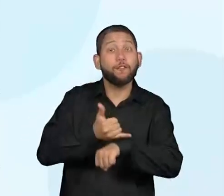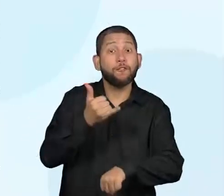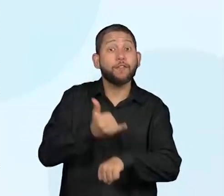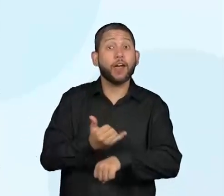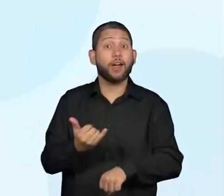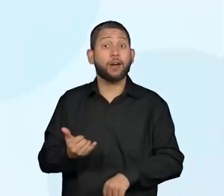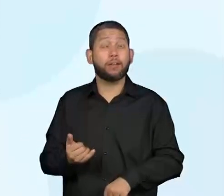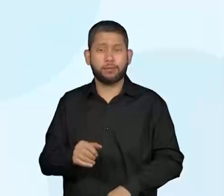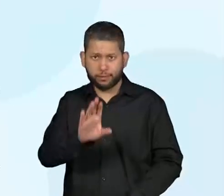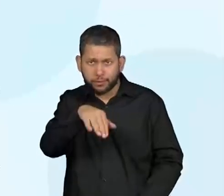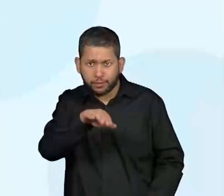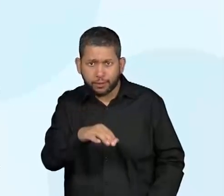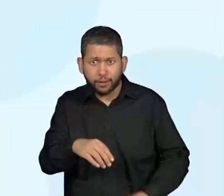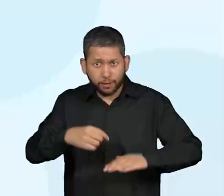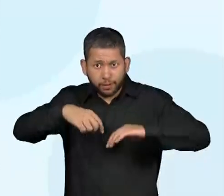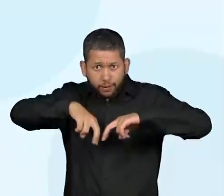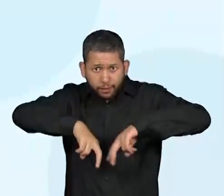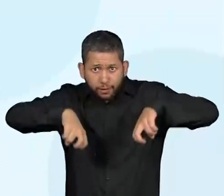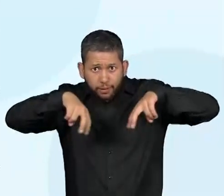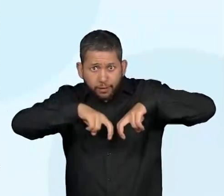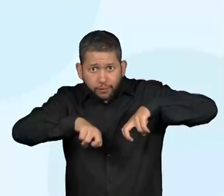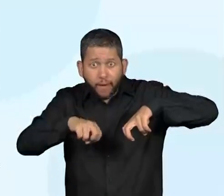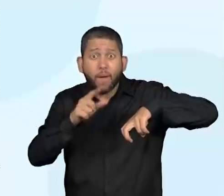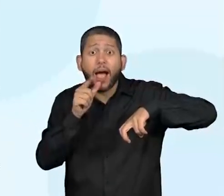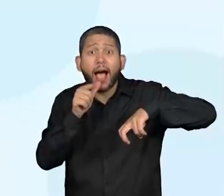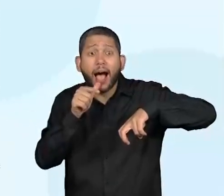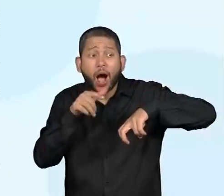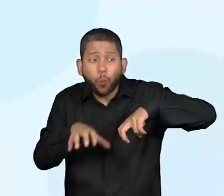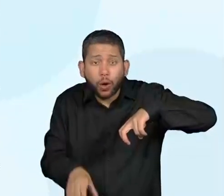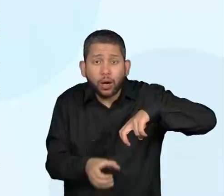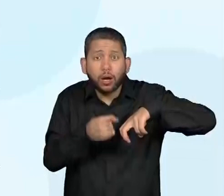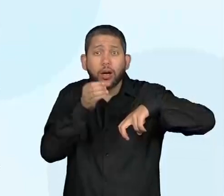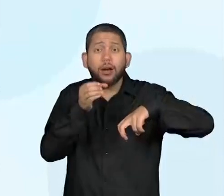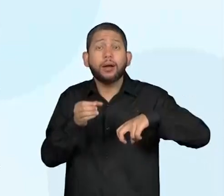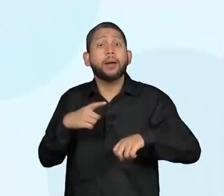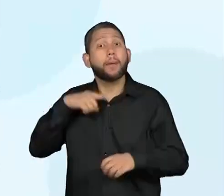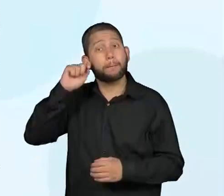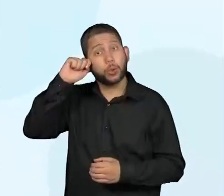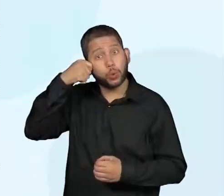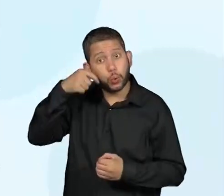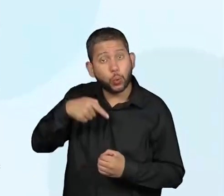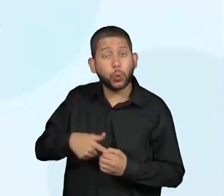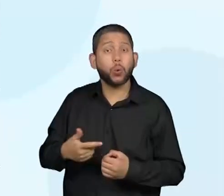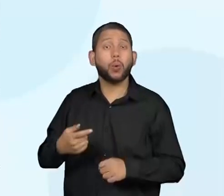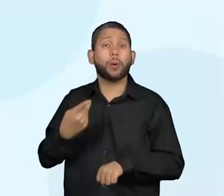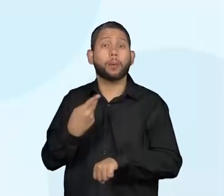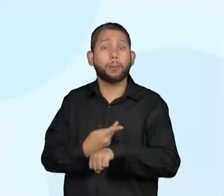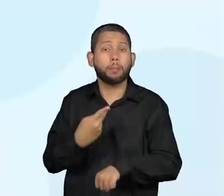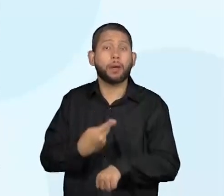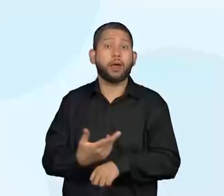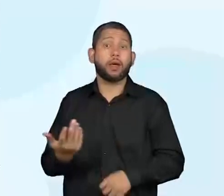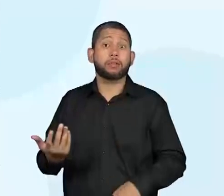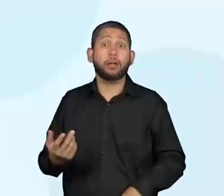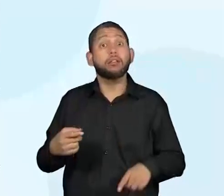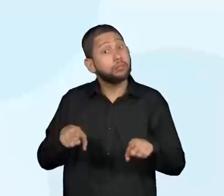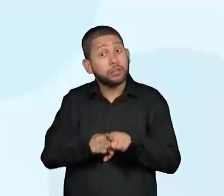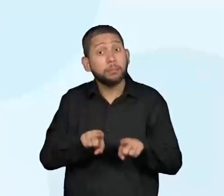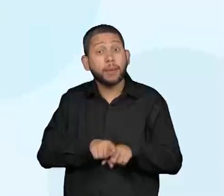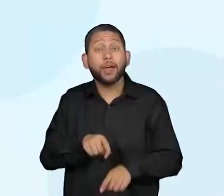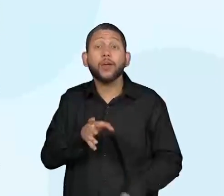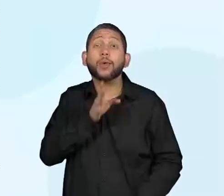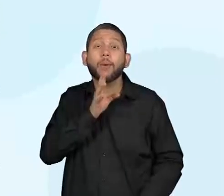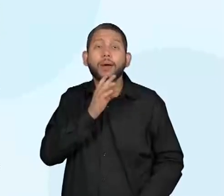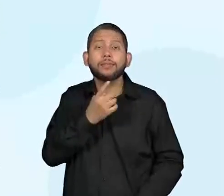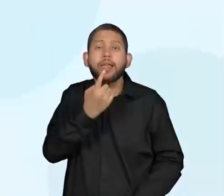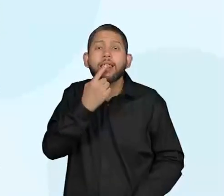mineral, petróleo, cobre, prata, entre outros, como o próprio sal de cozinha. Então, olha